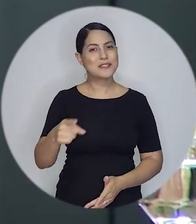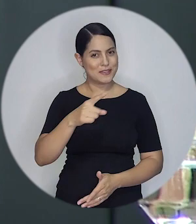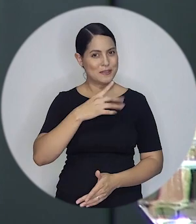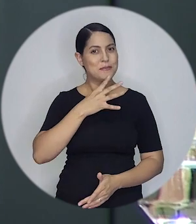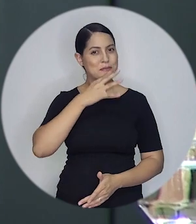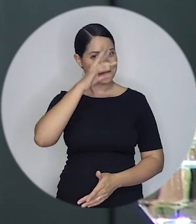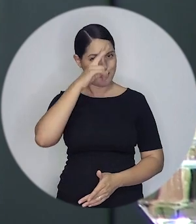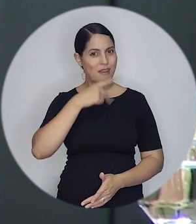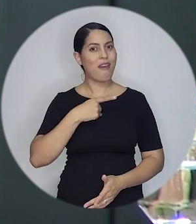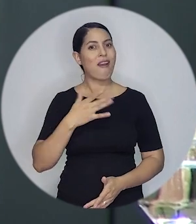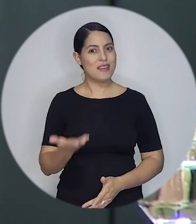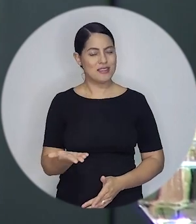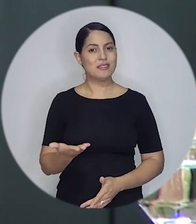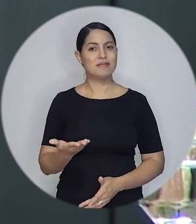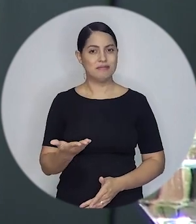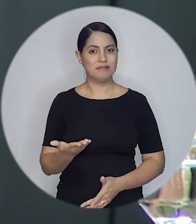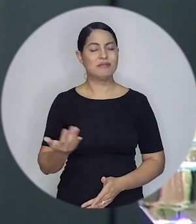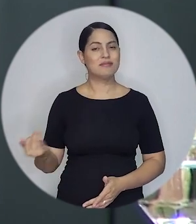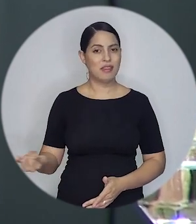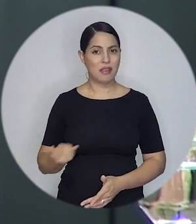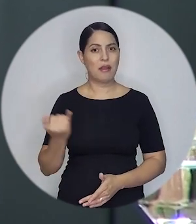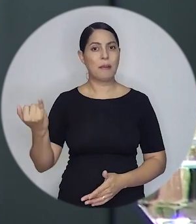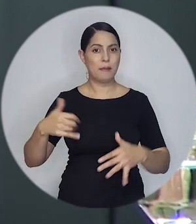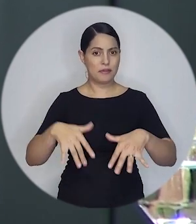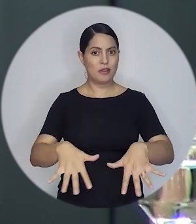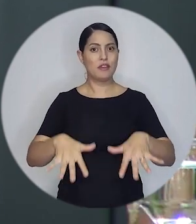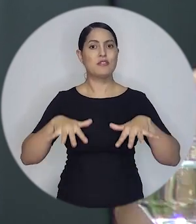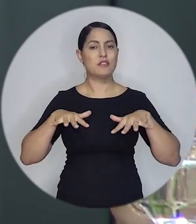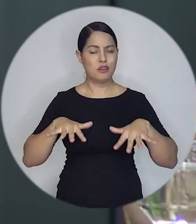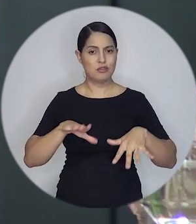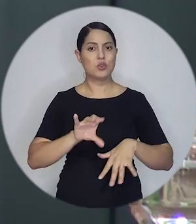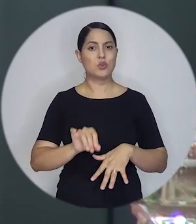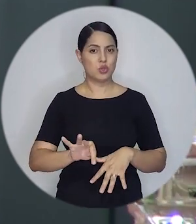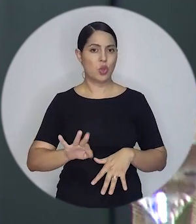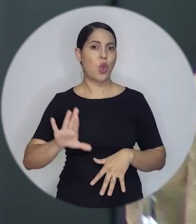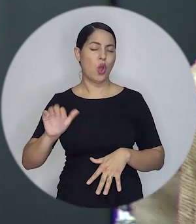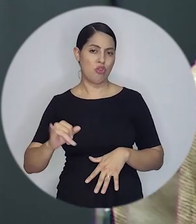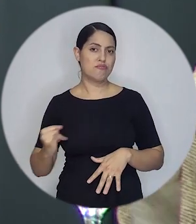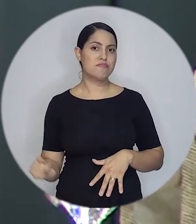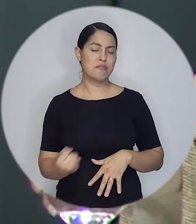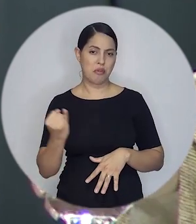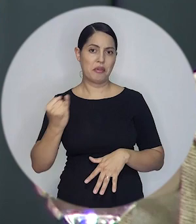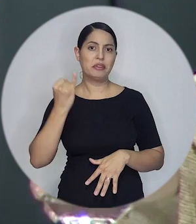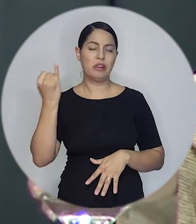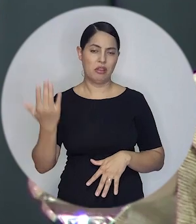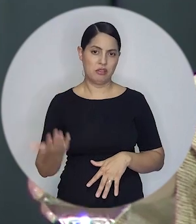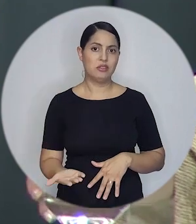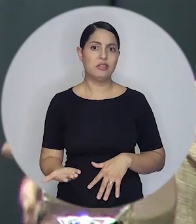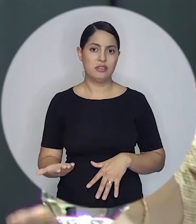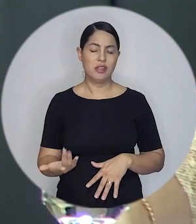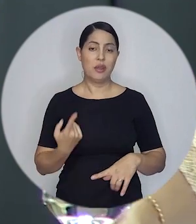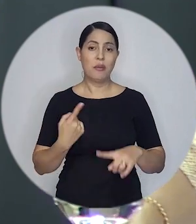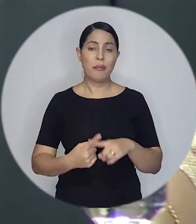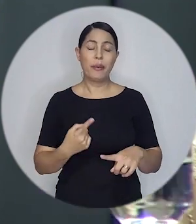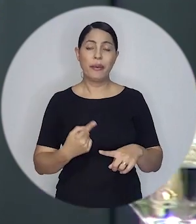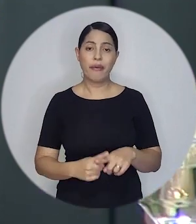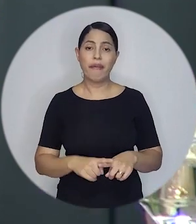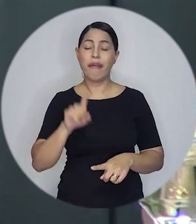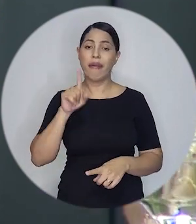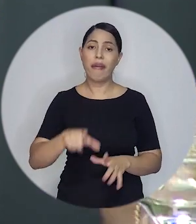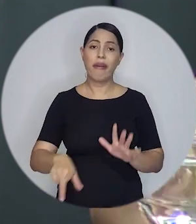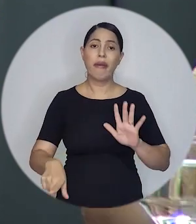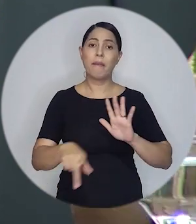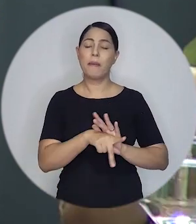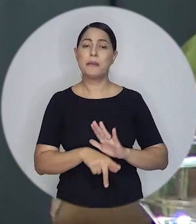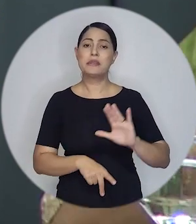Para quem me conhece, meus 20 anos de advocacia criminal, a audiência de custódia fez parte da minha formação. A audiência de custódia, ela existe em razão